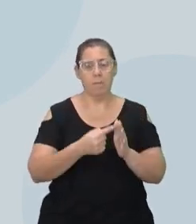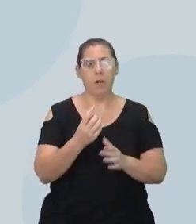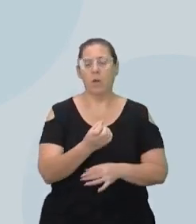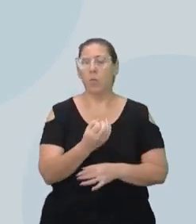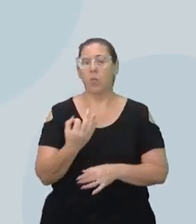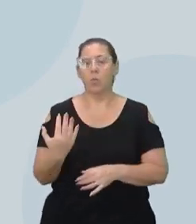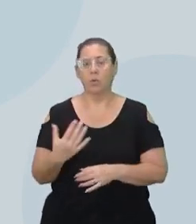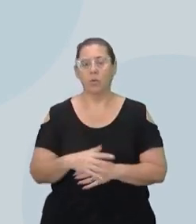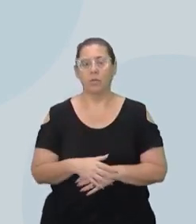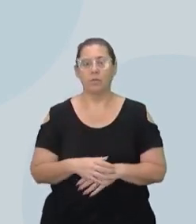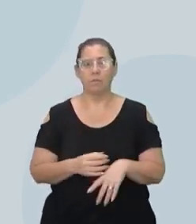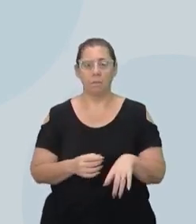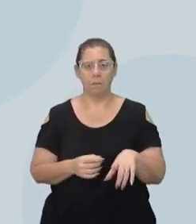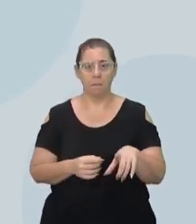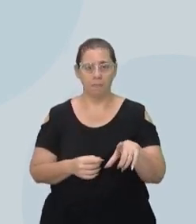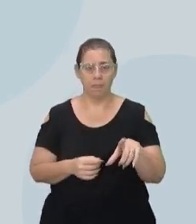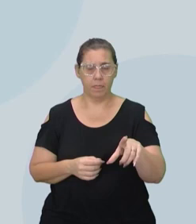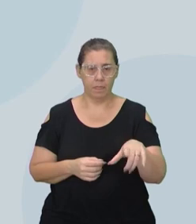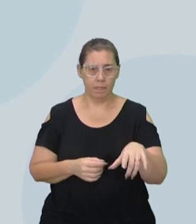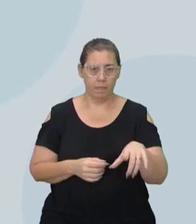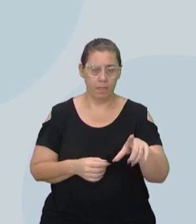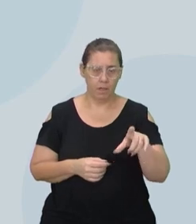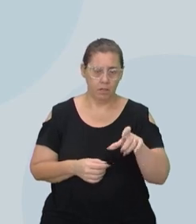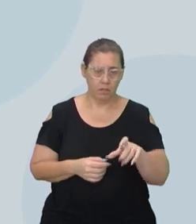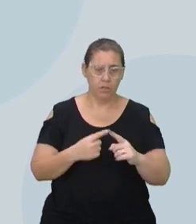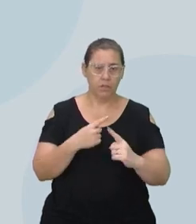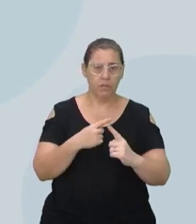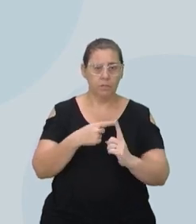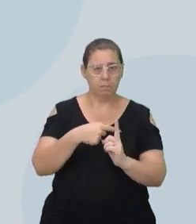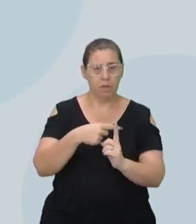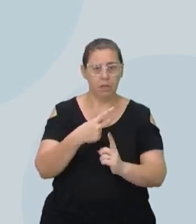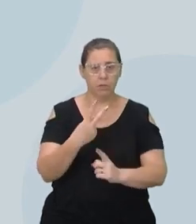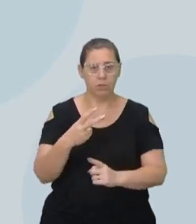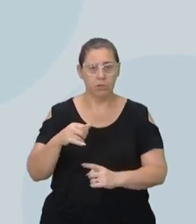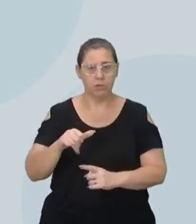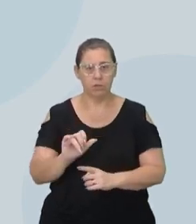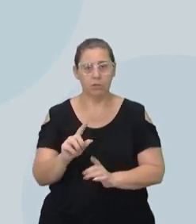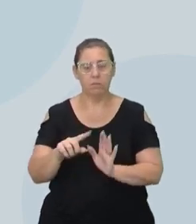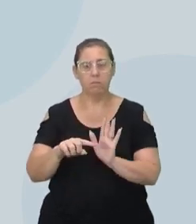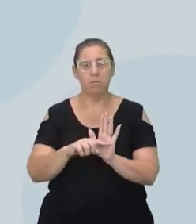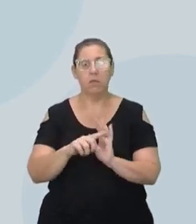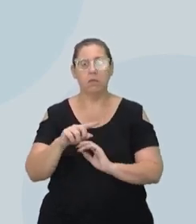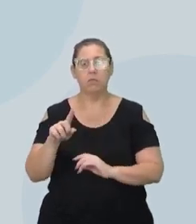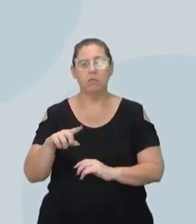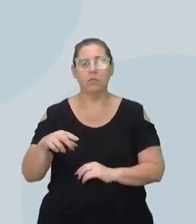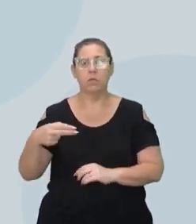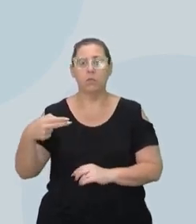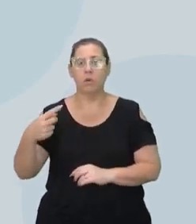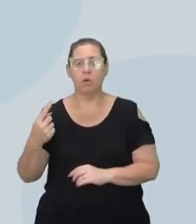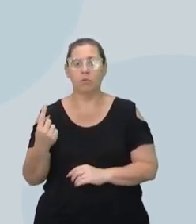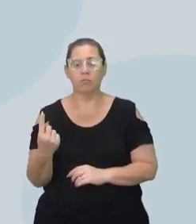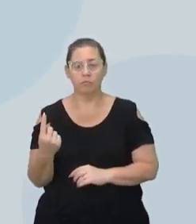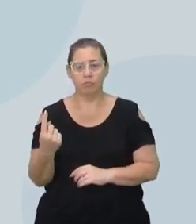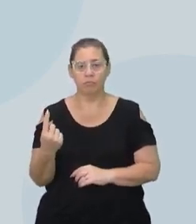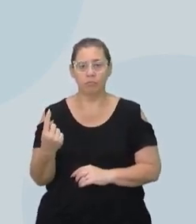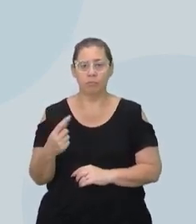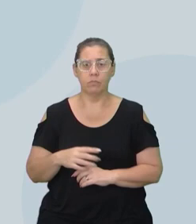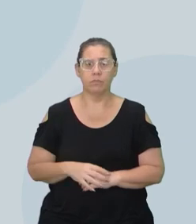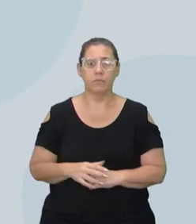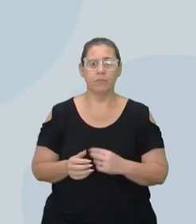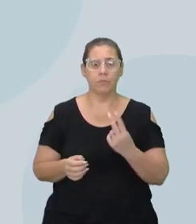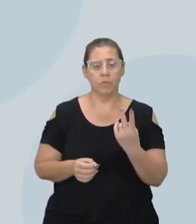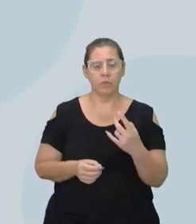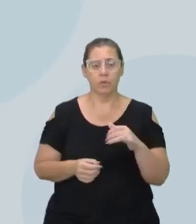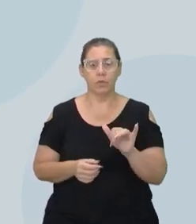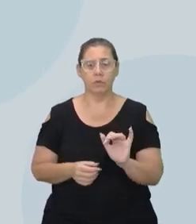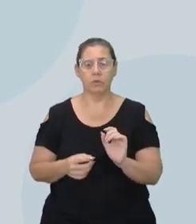quanto? X mais 2y menos z igual a 1.